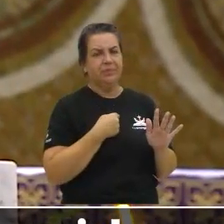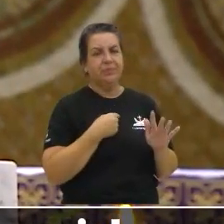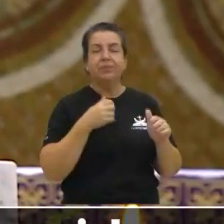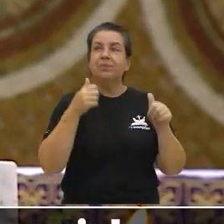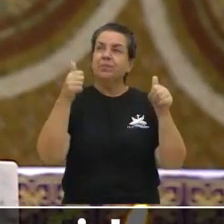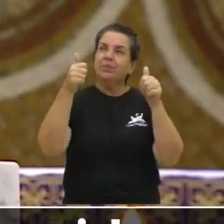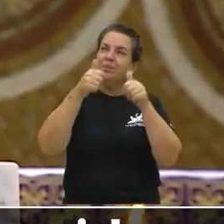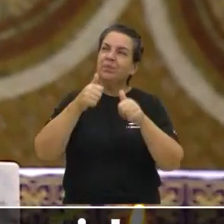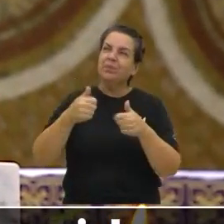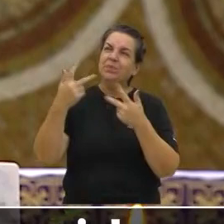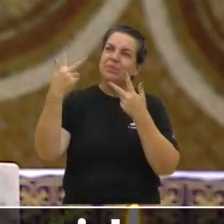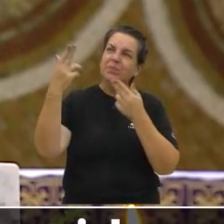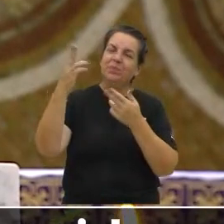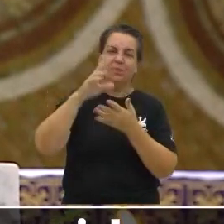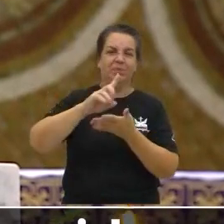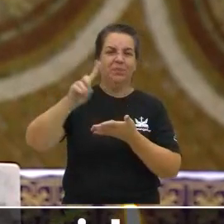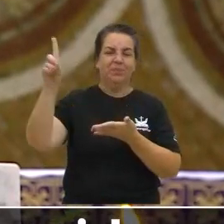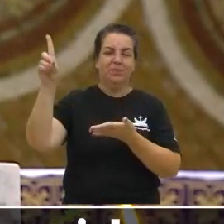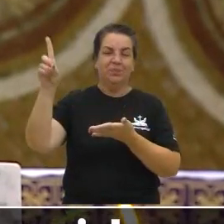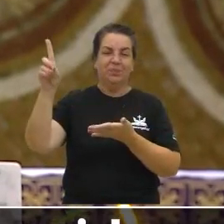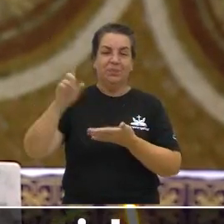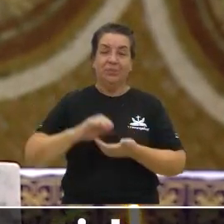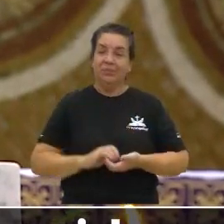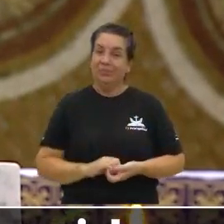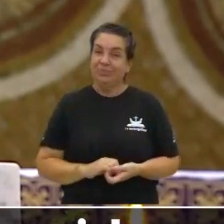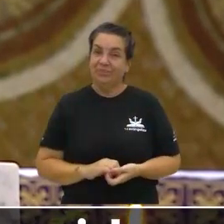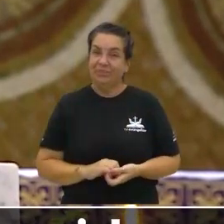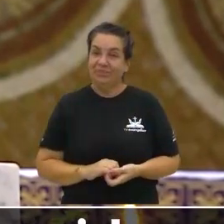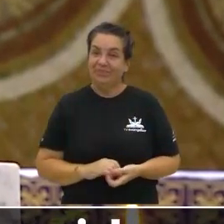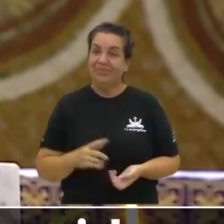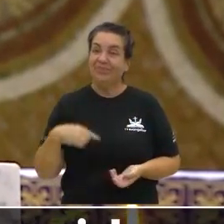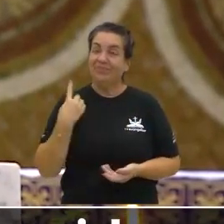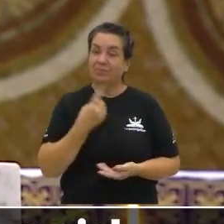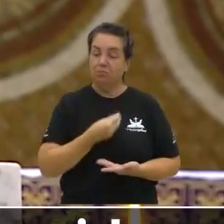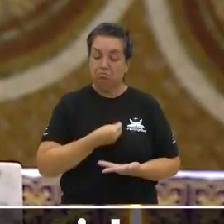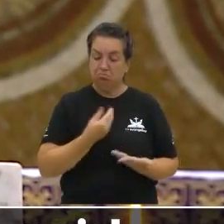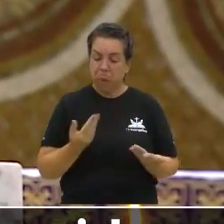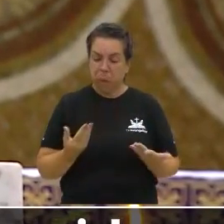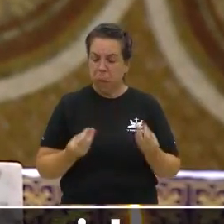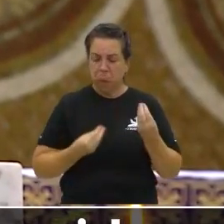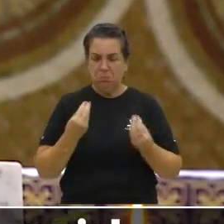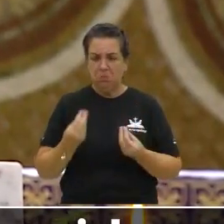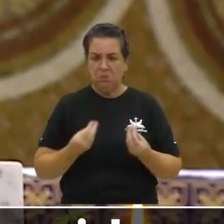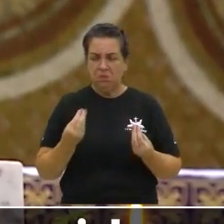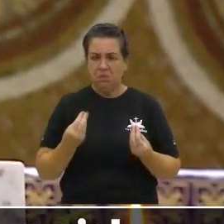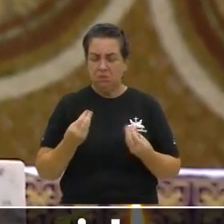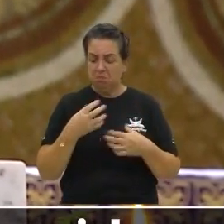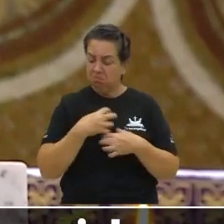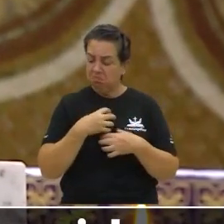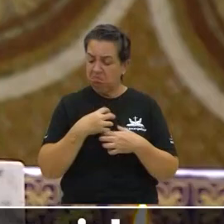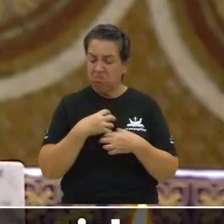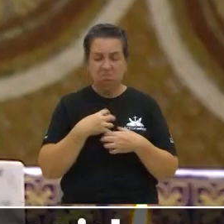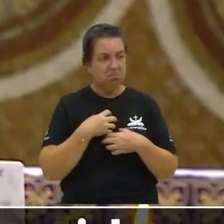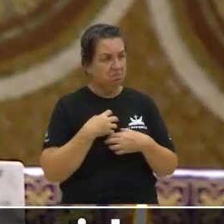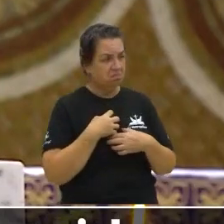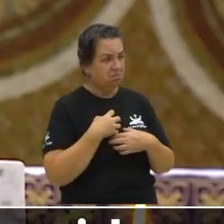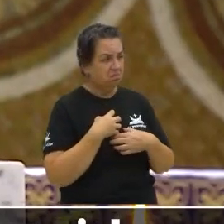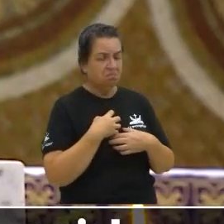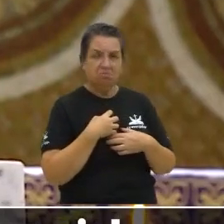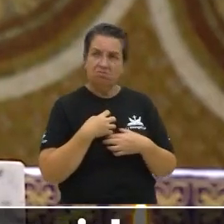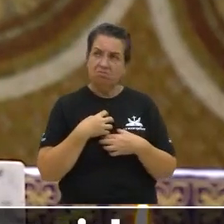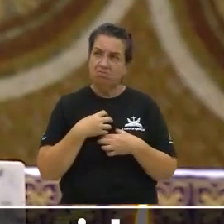imagem e semelhança de Deus. E como que nós estamos em termos de